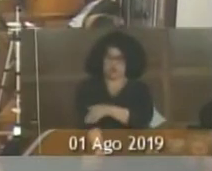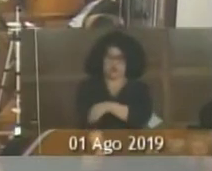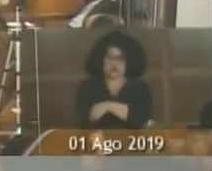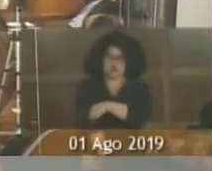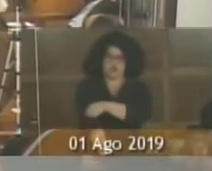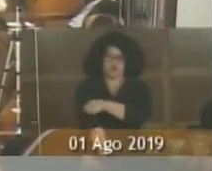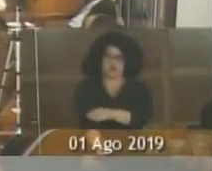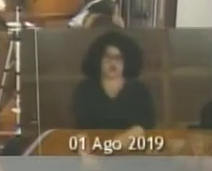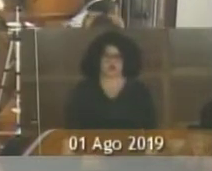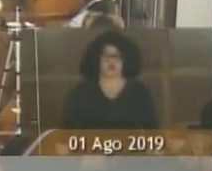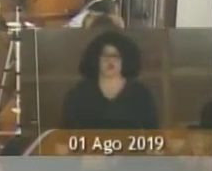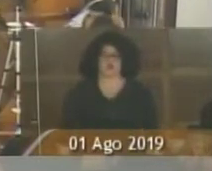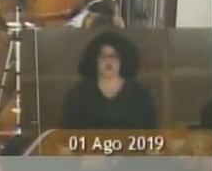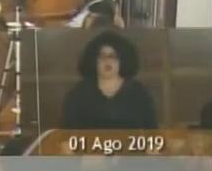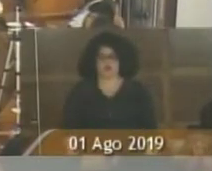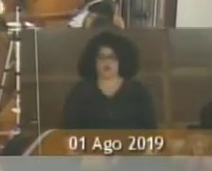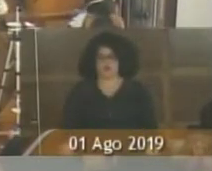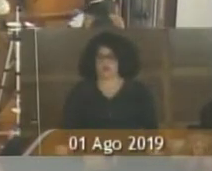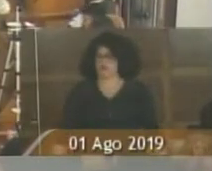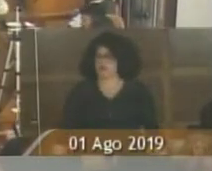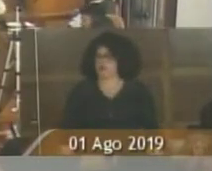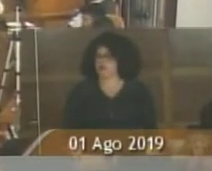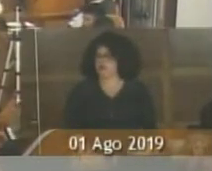Senhor presidente, são essas matérias.